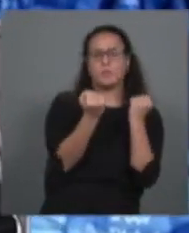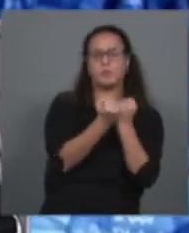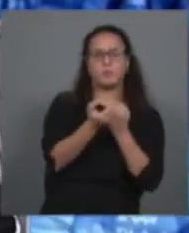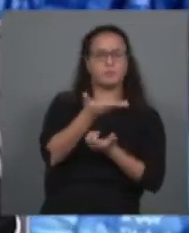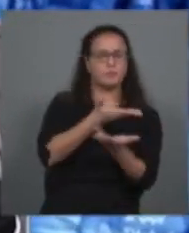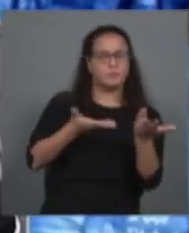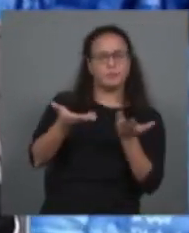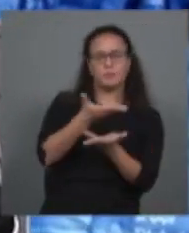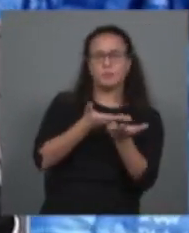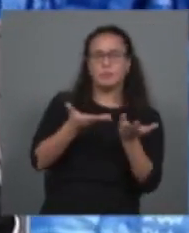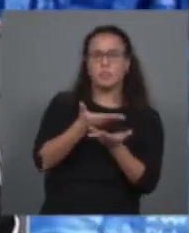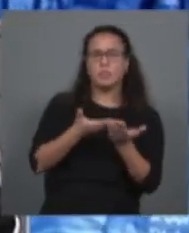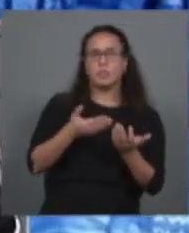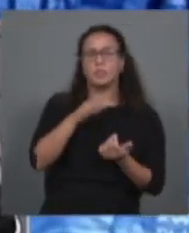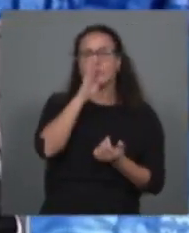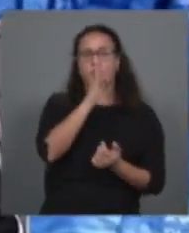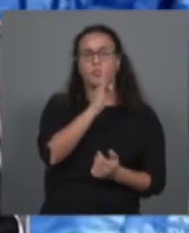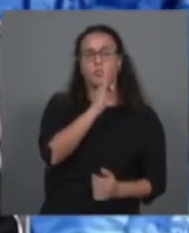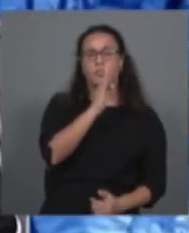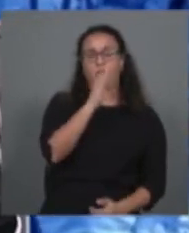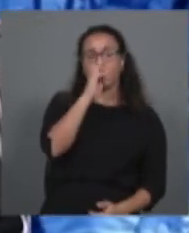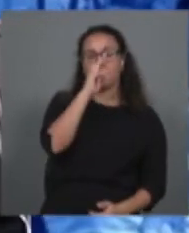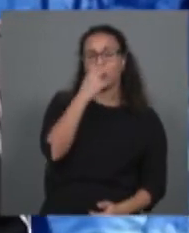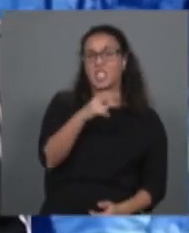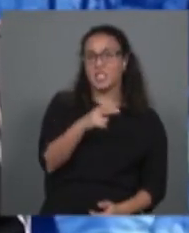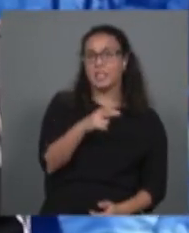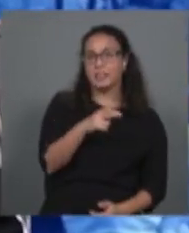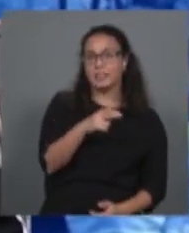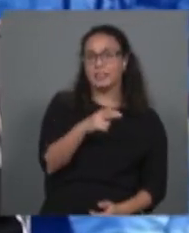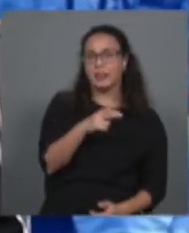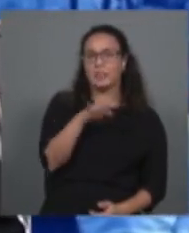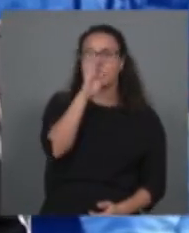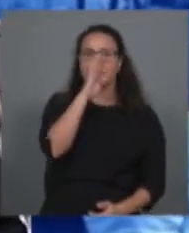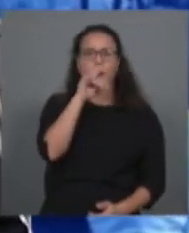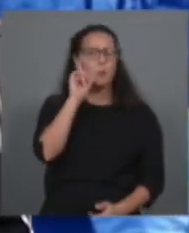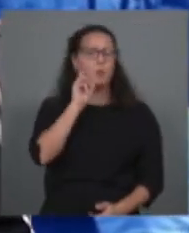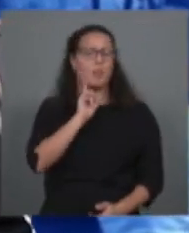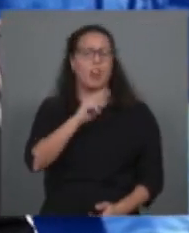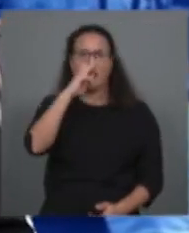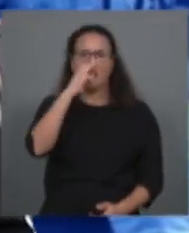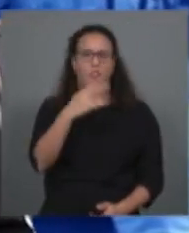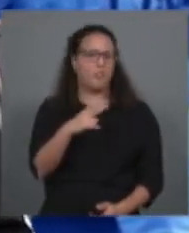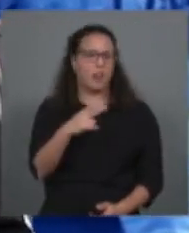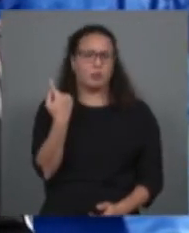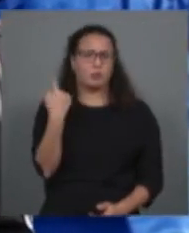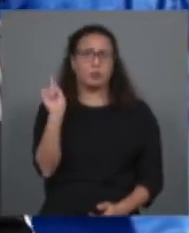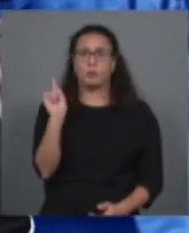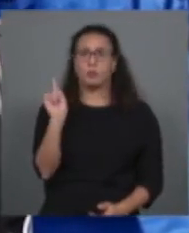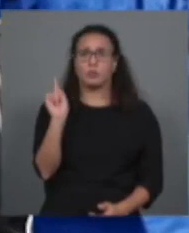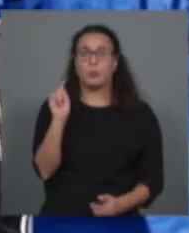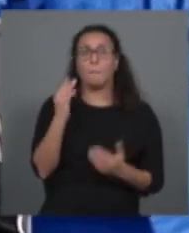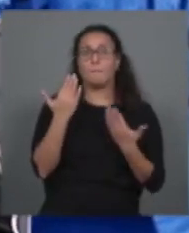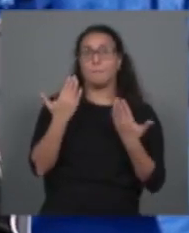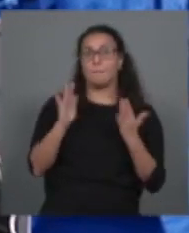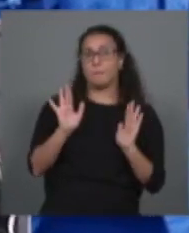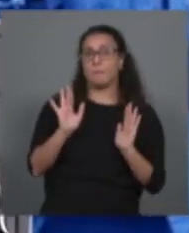eu educar que a fragilidade, que as mulheres não são frágeis, mas as pessoas que têm medo são. Um homem que